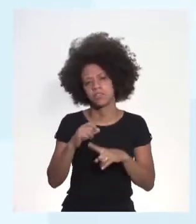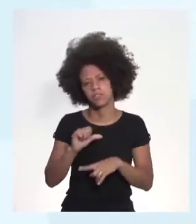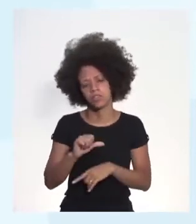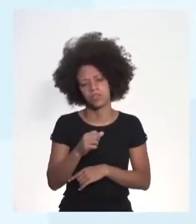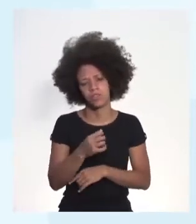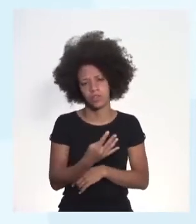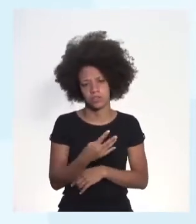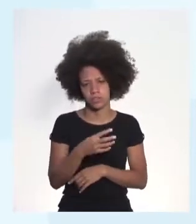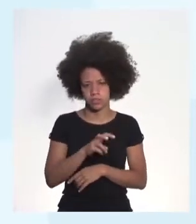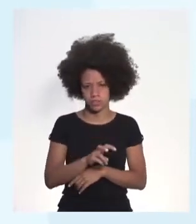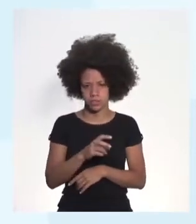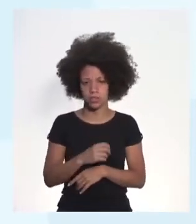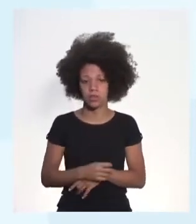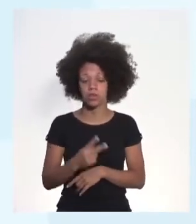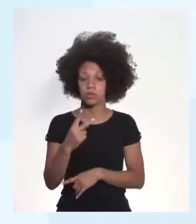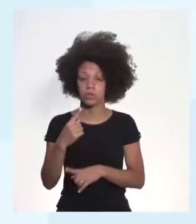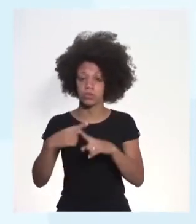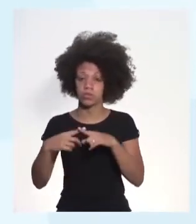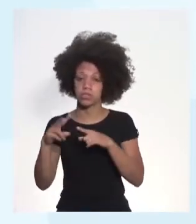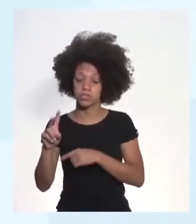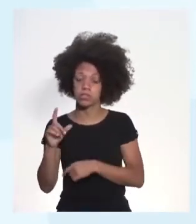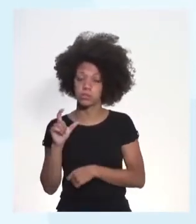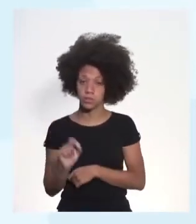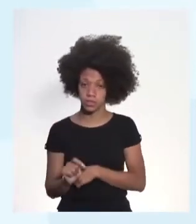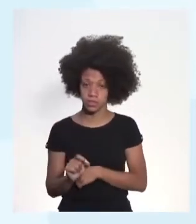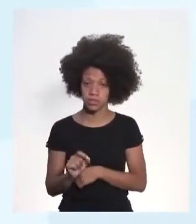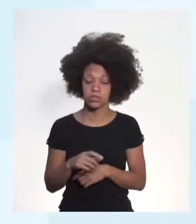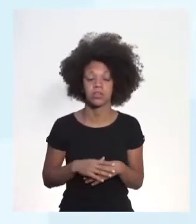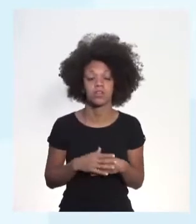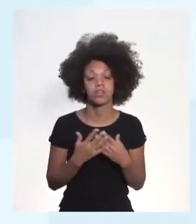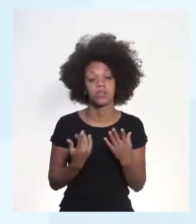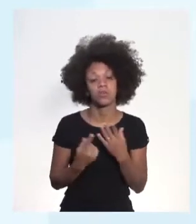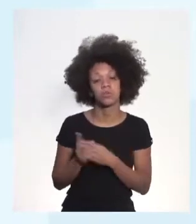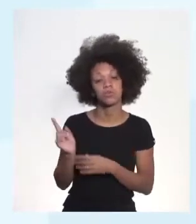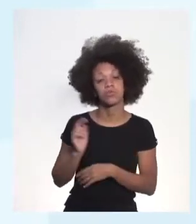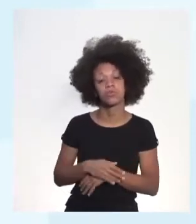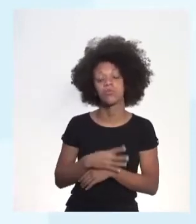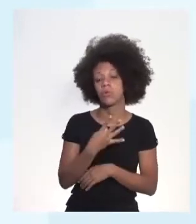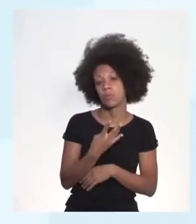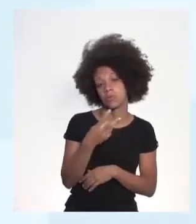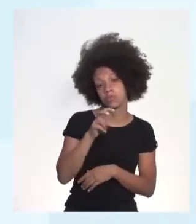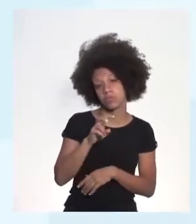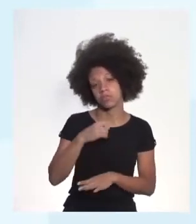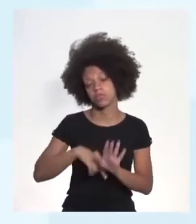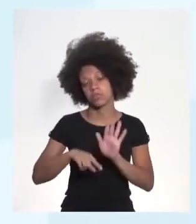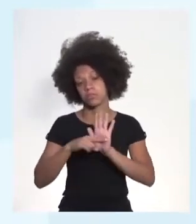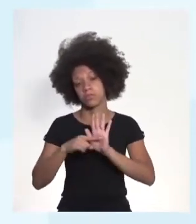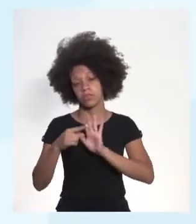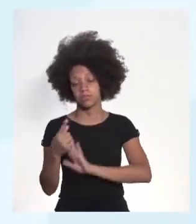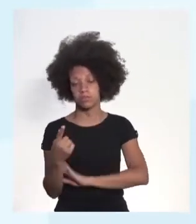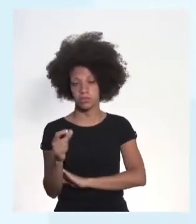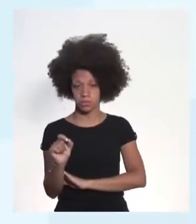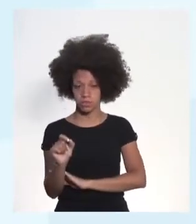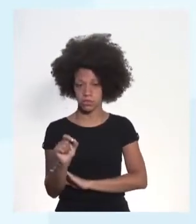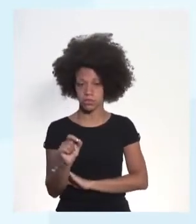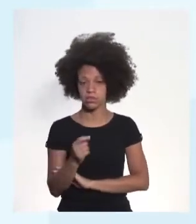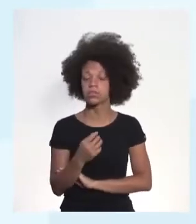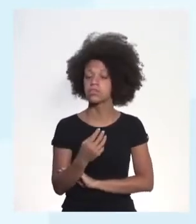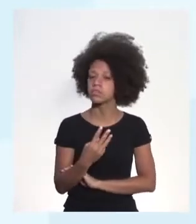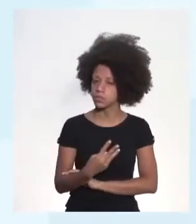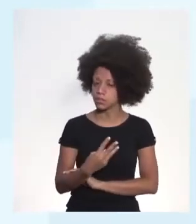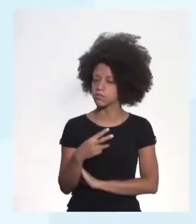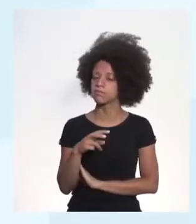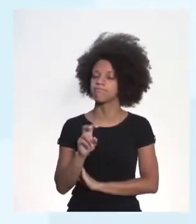9:45 duas vezes cinco da 10 e por fim eu faço a subtração 45 - 10